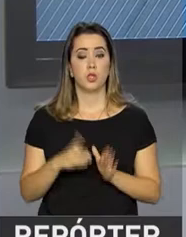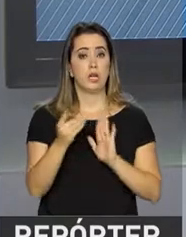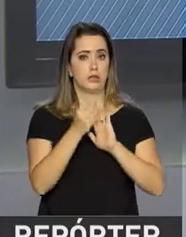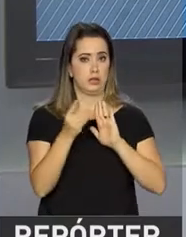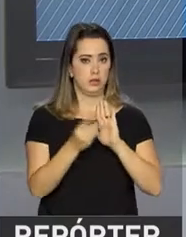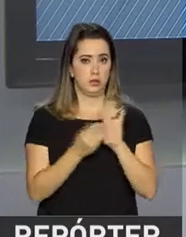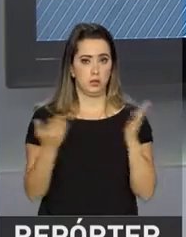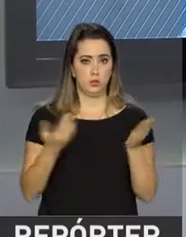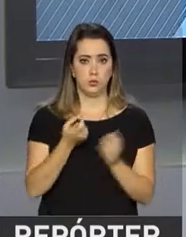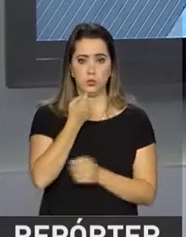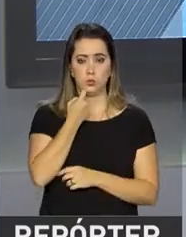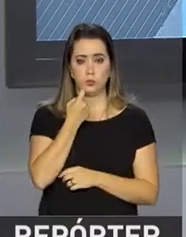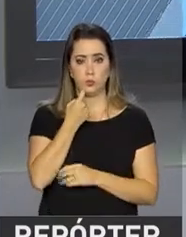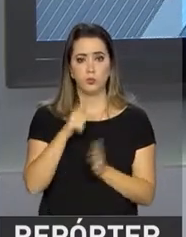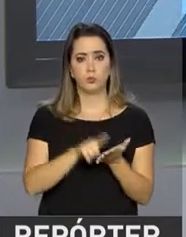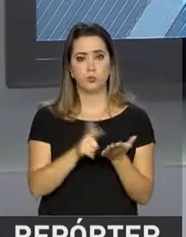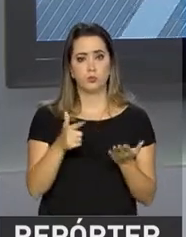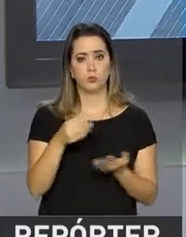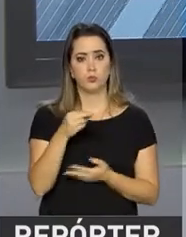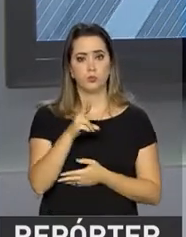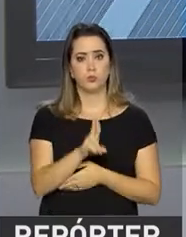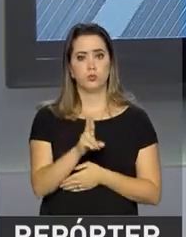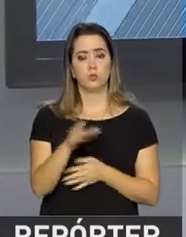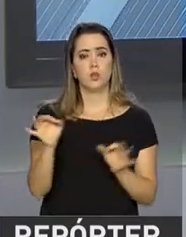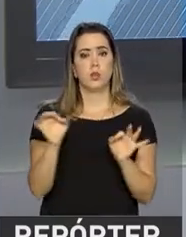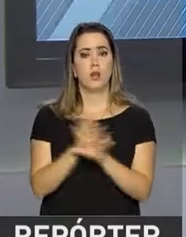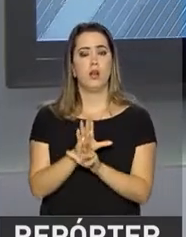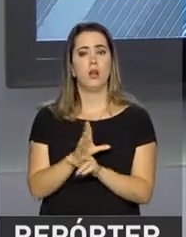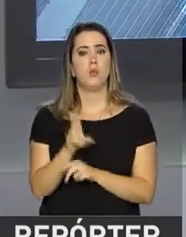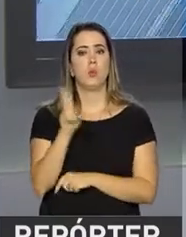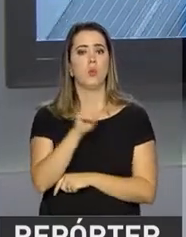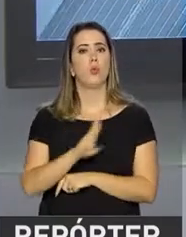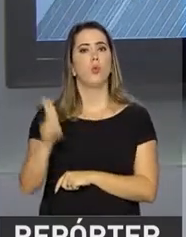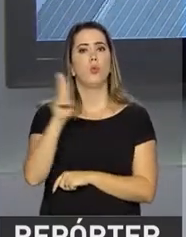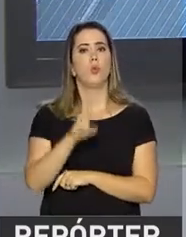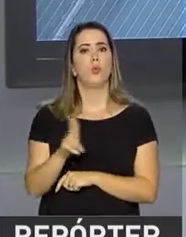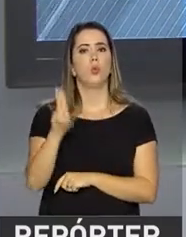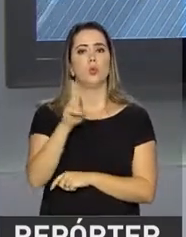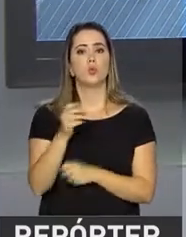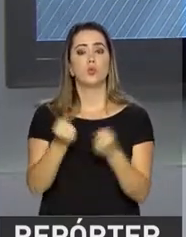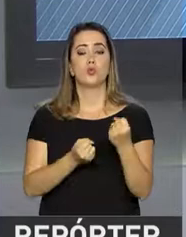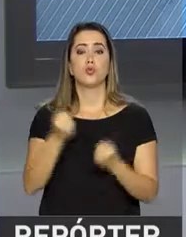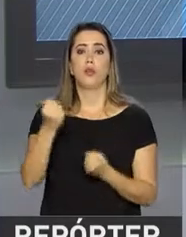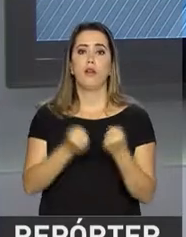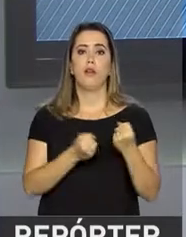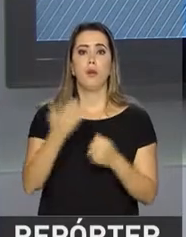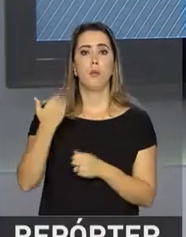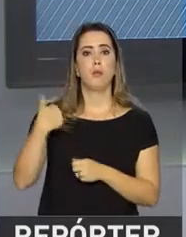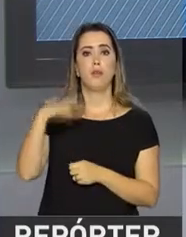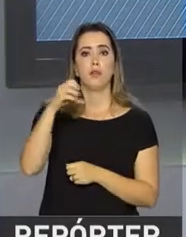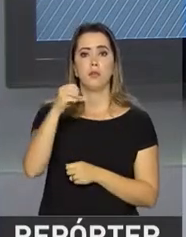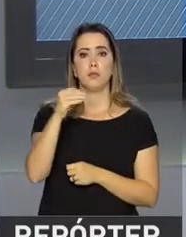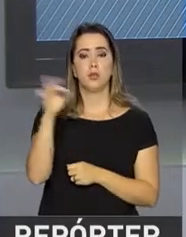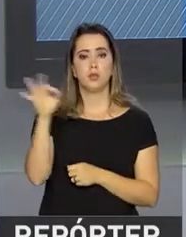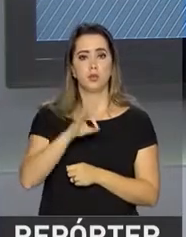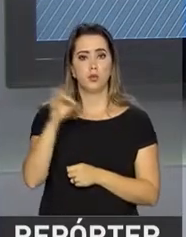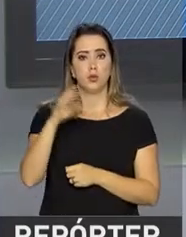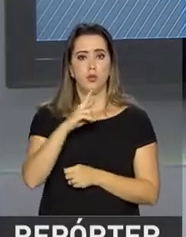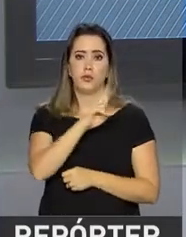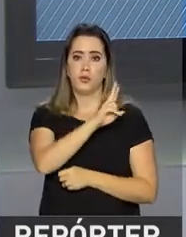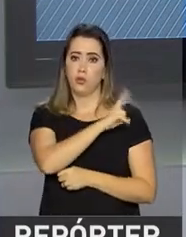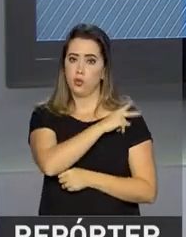nesta sexta-feira no diário oficial da união acaba com o direito de usar carros oficiais para mais de 90% das